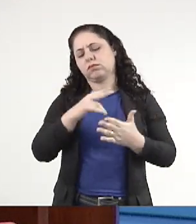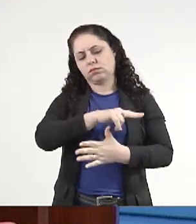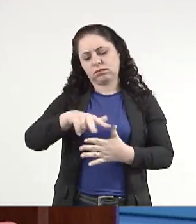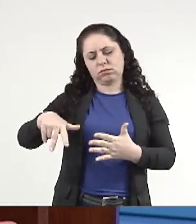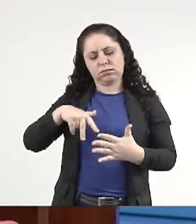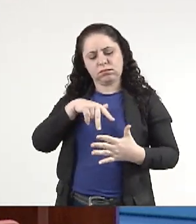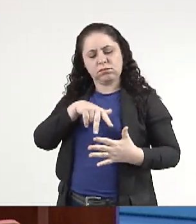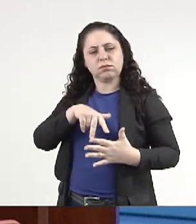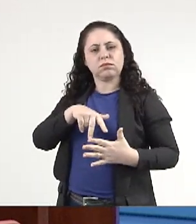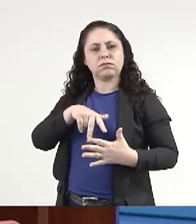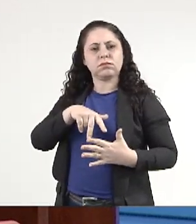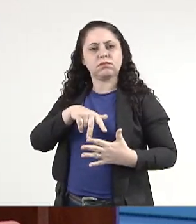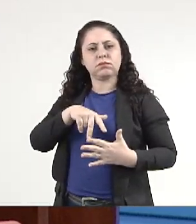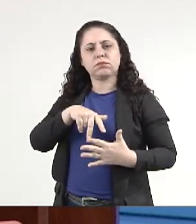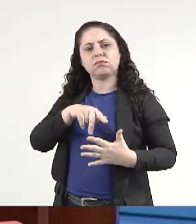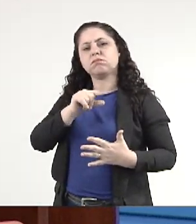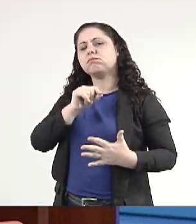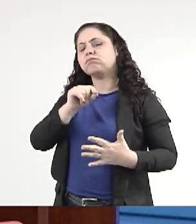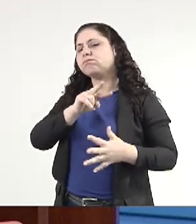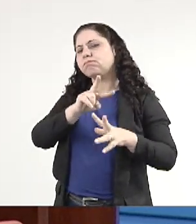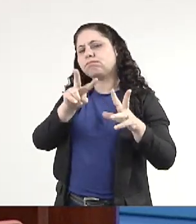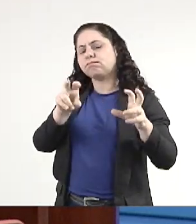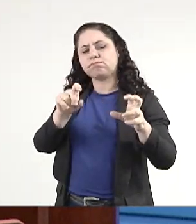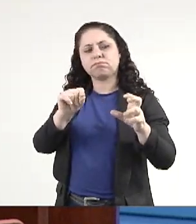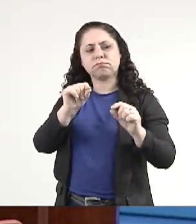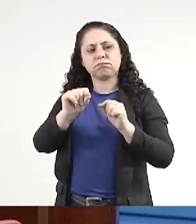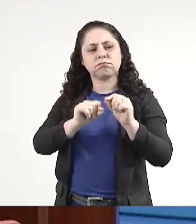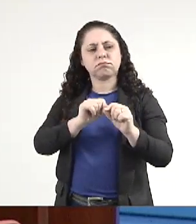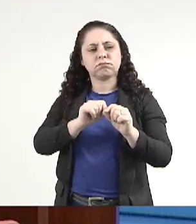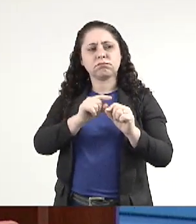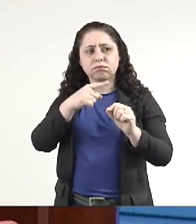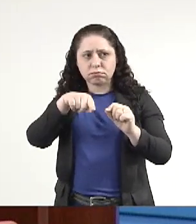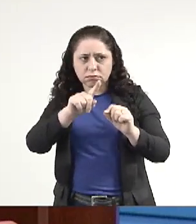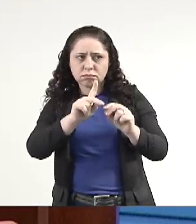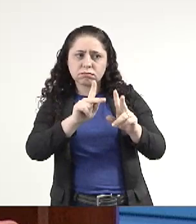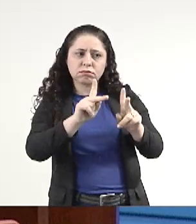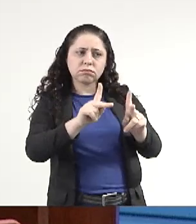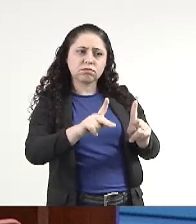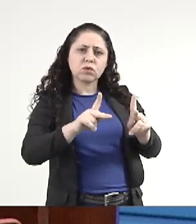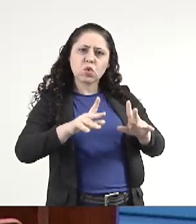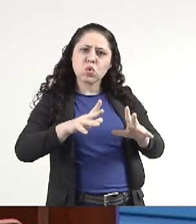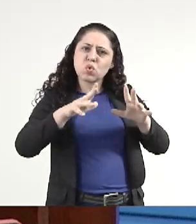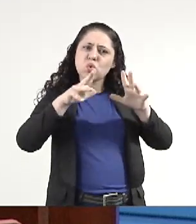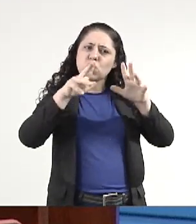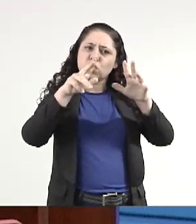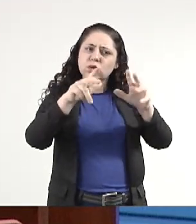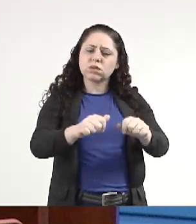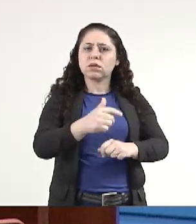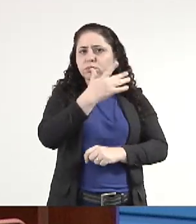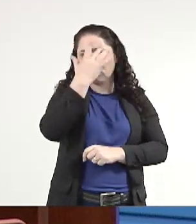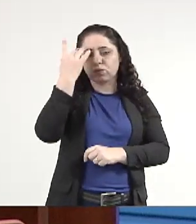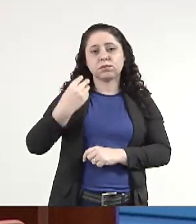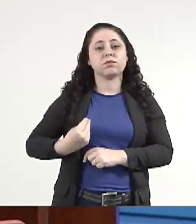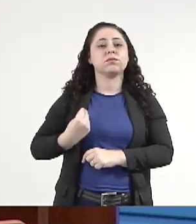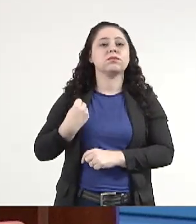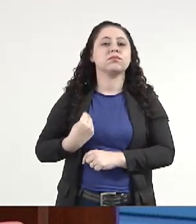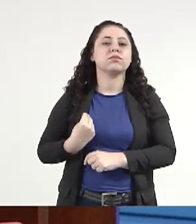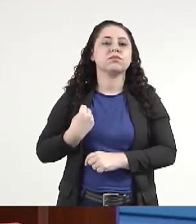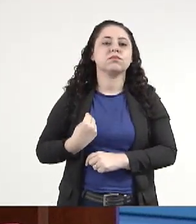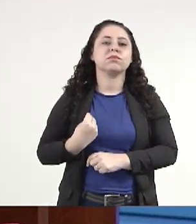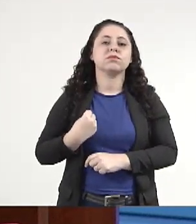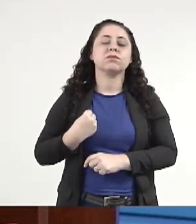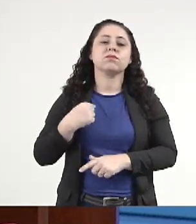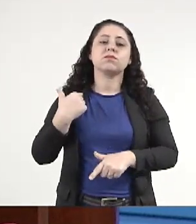à tribuna é um assunto que interessa a todos aqueles que participam